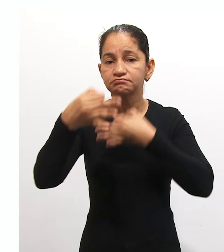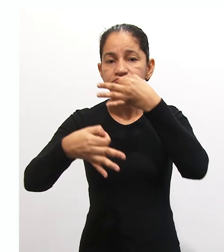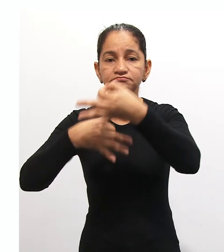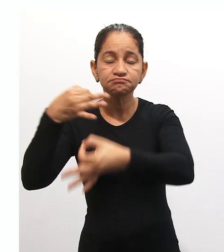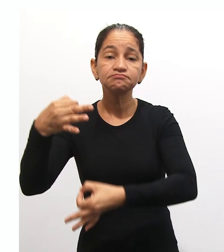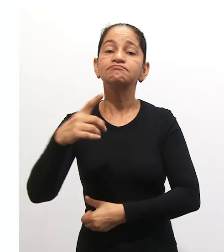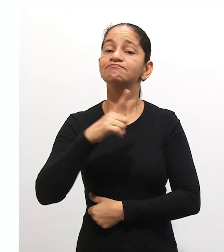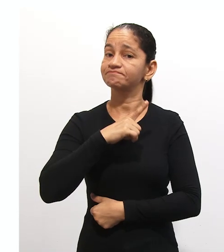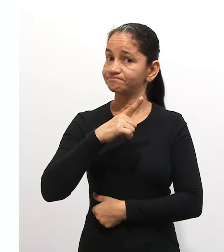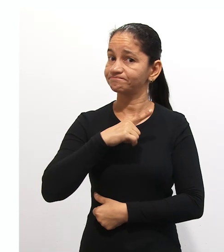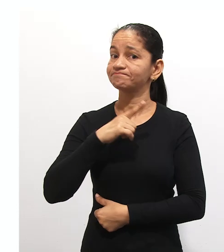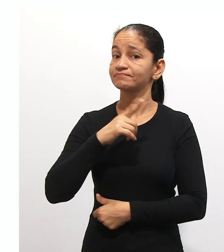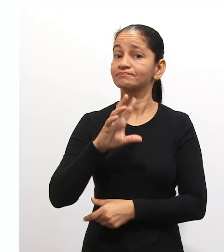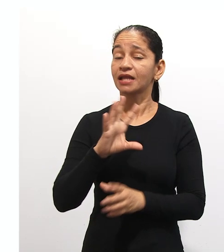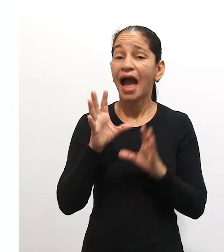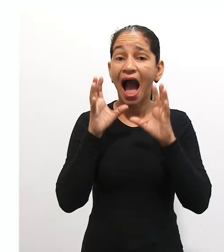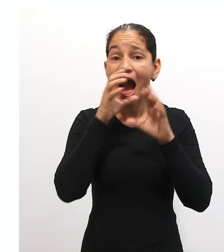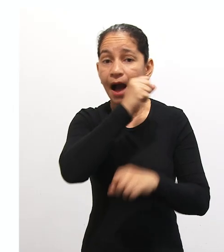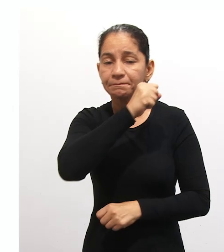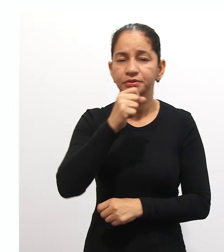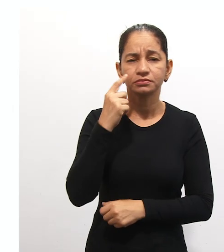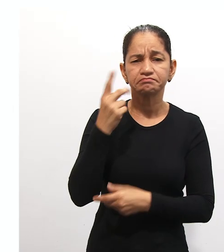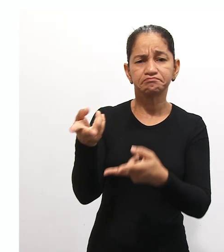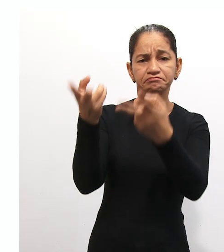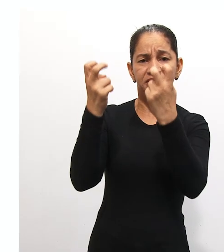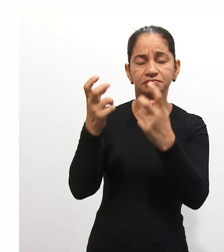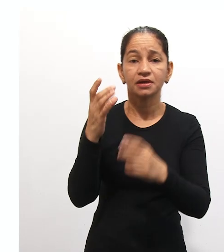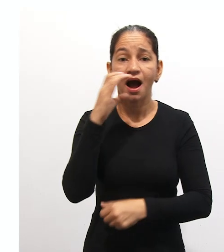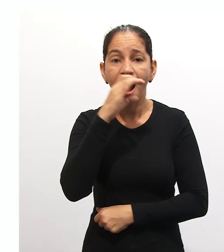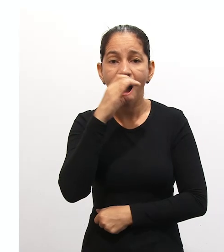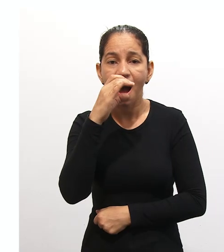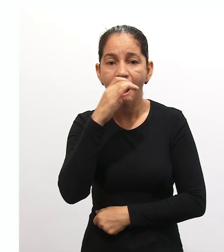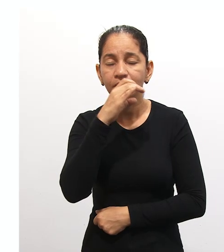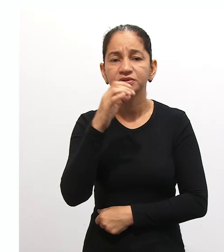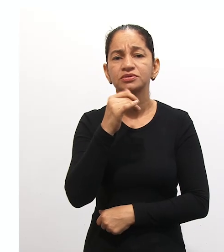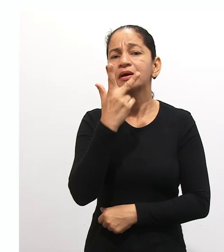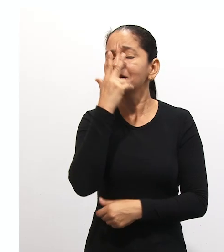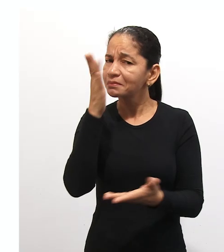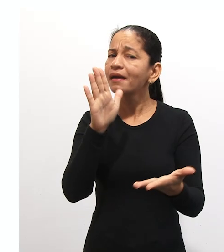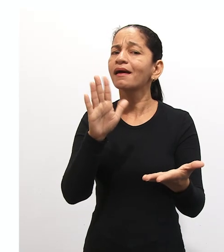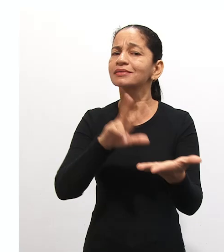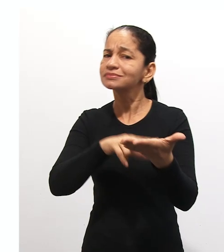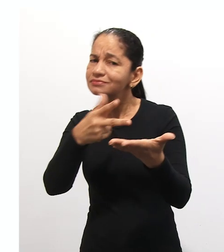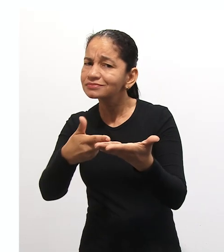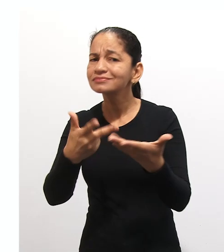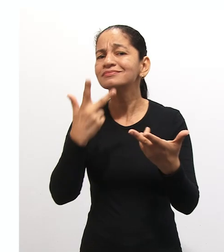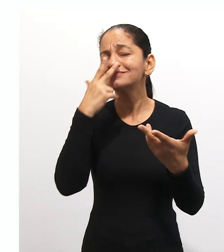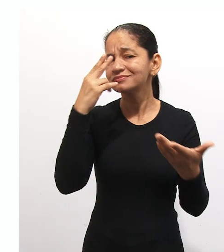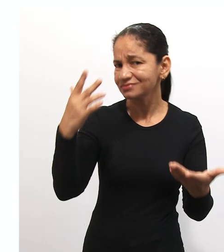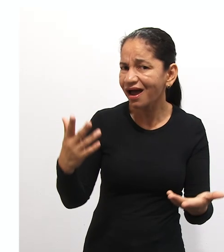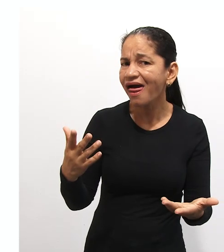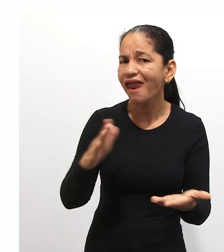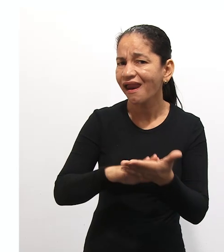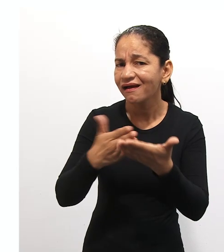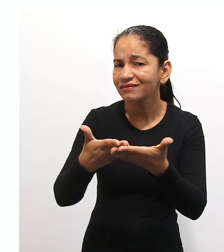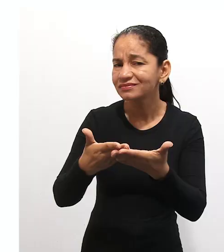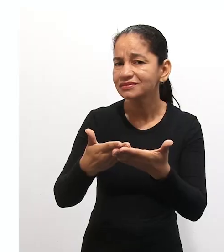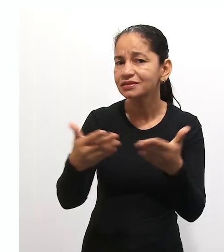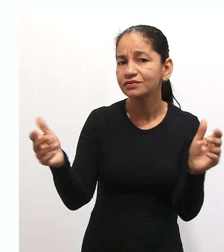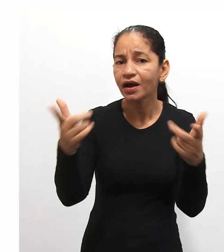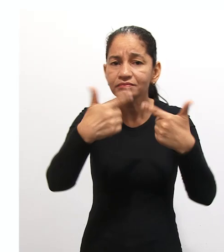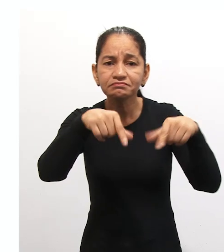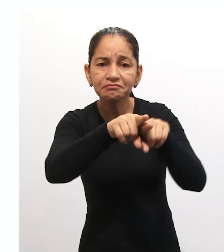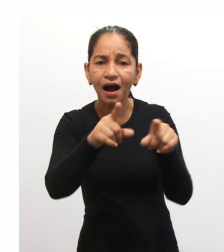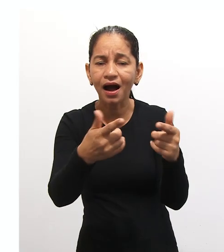é traduzir dados em decisões. Ele é uma espécie de intérprete. Ele atua lado a lado